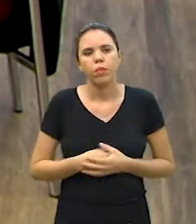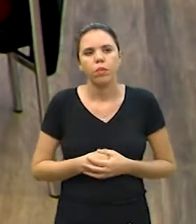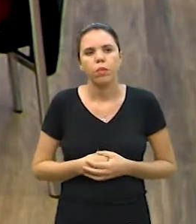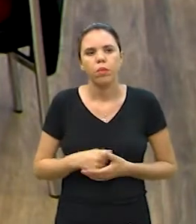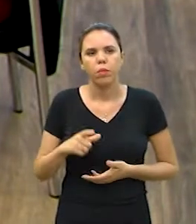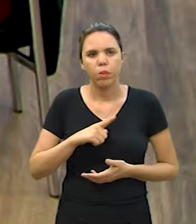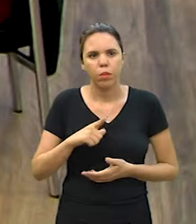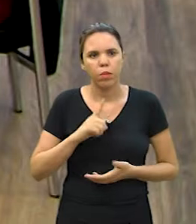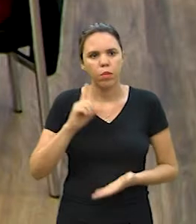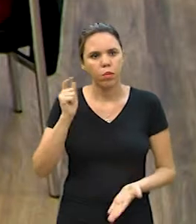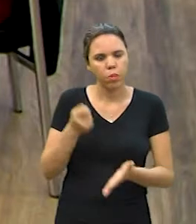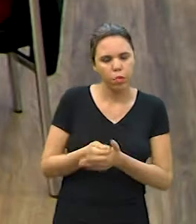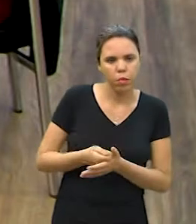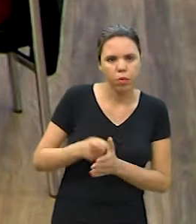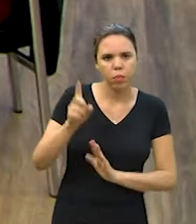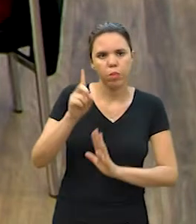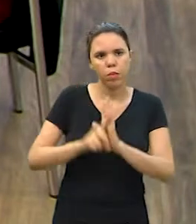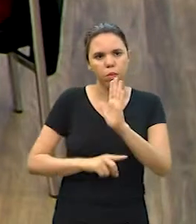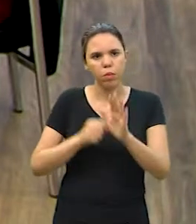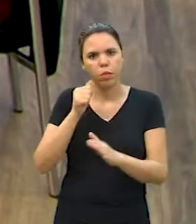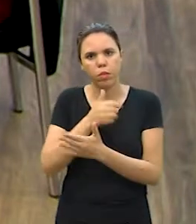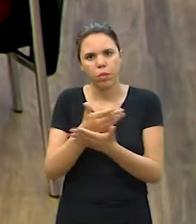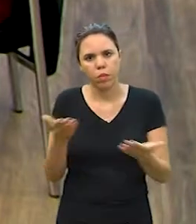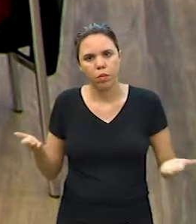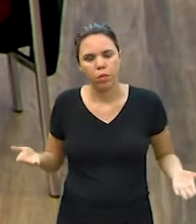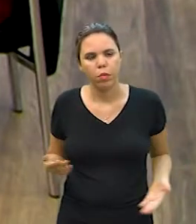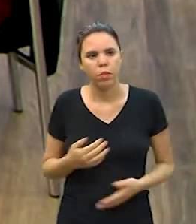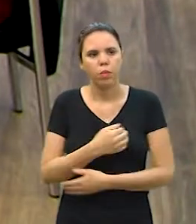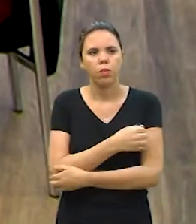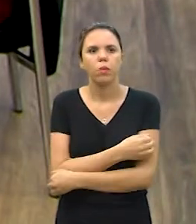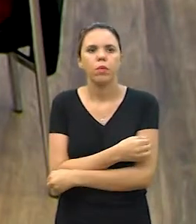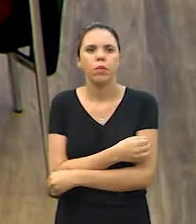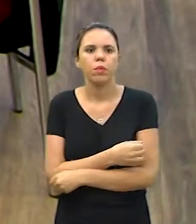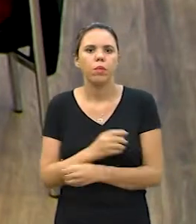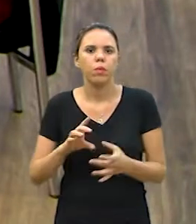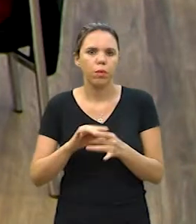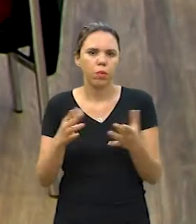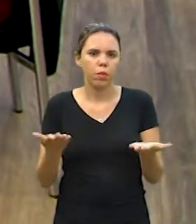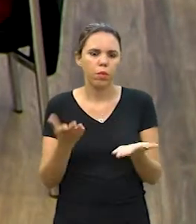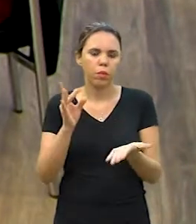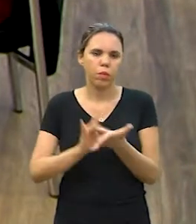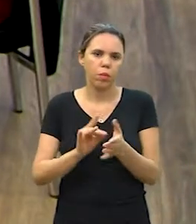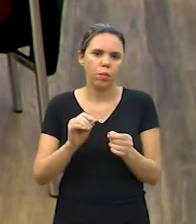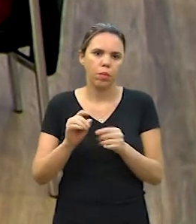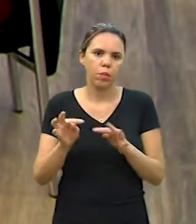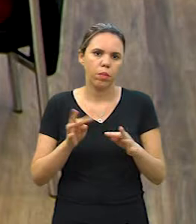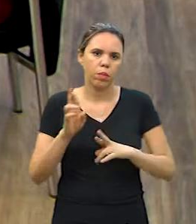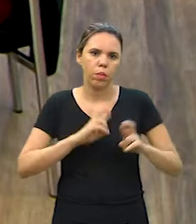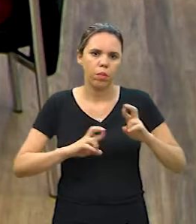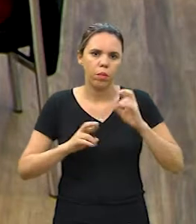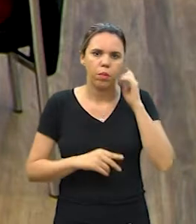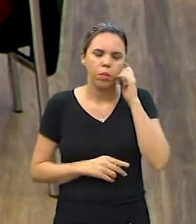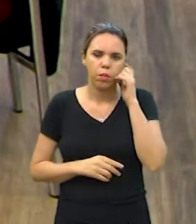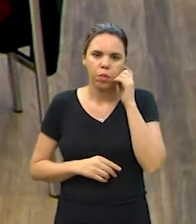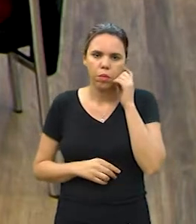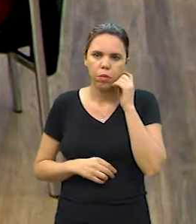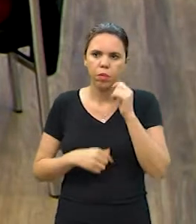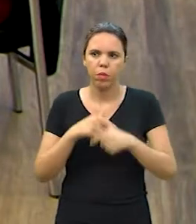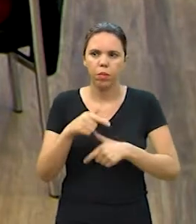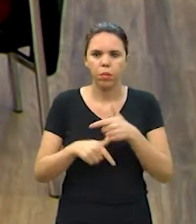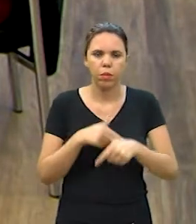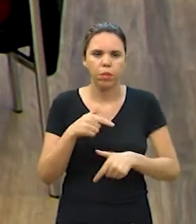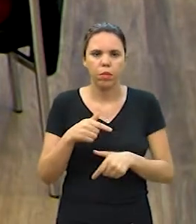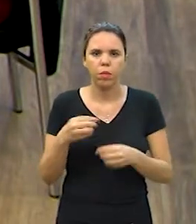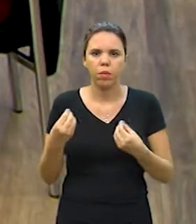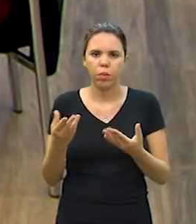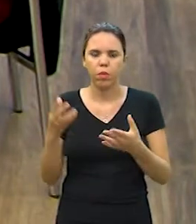de ter a garantia dos direitos da mulher estabelecidos para a realização destes exames e este